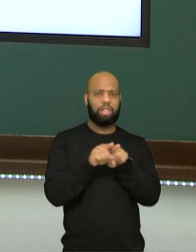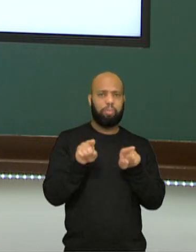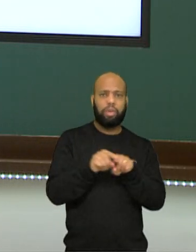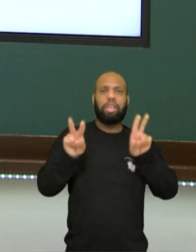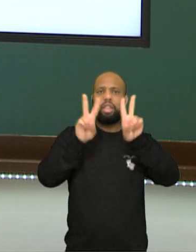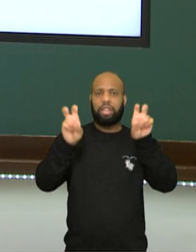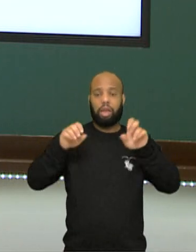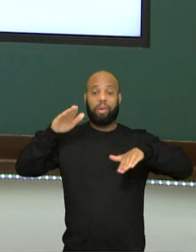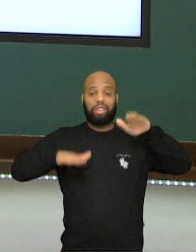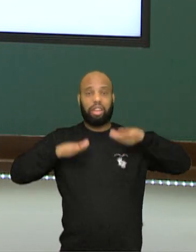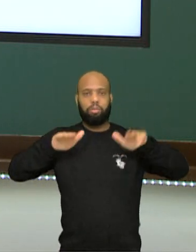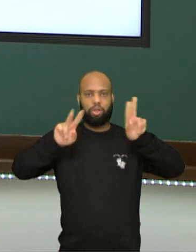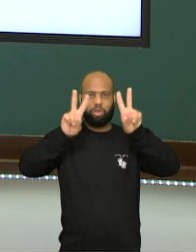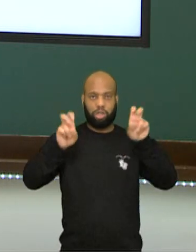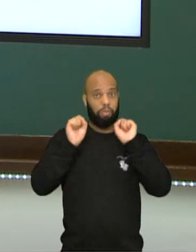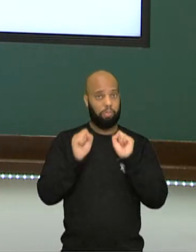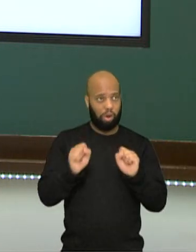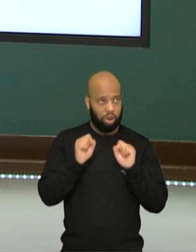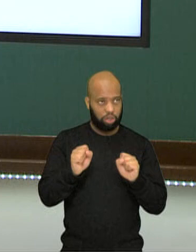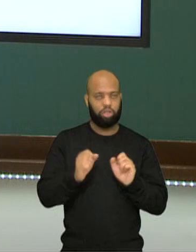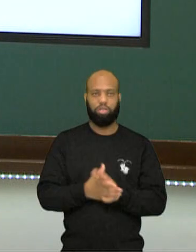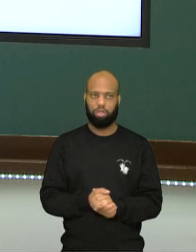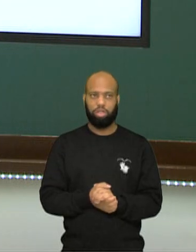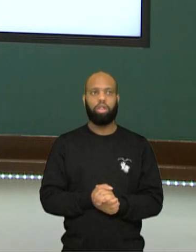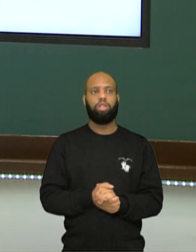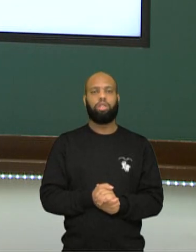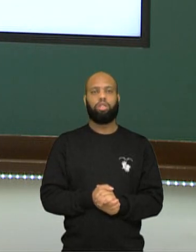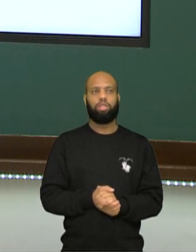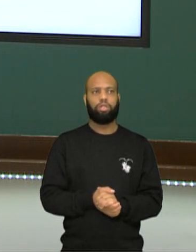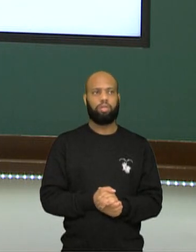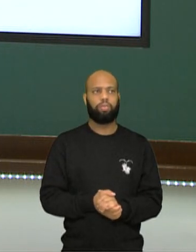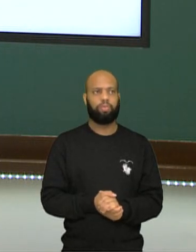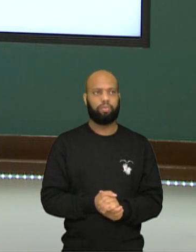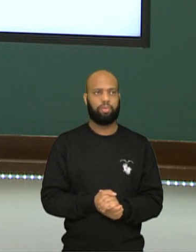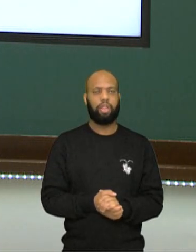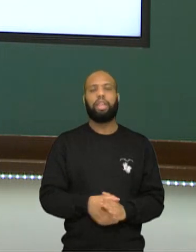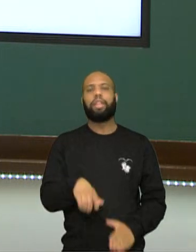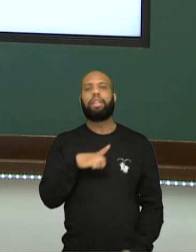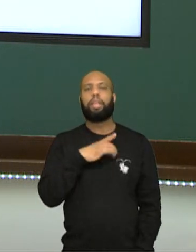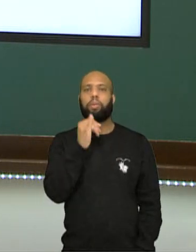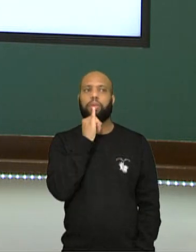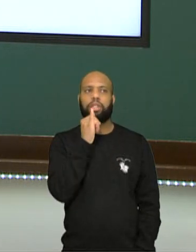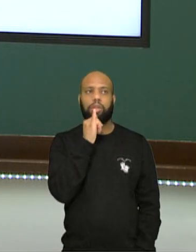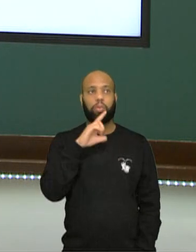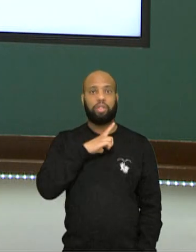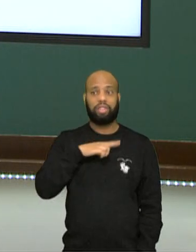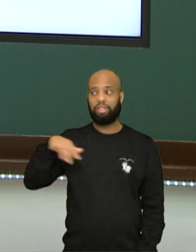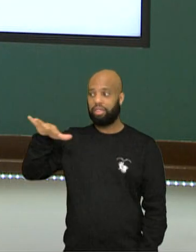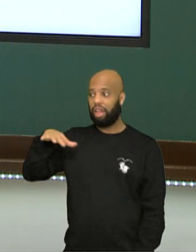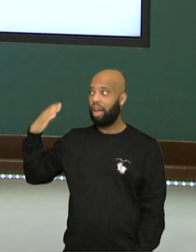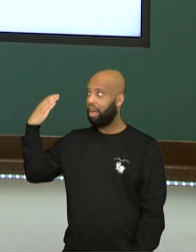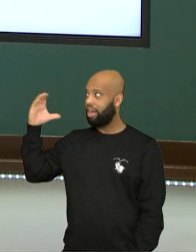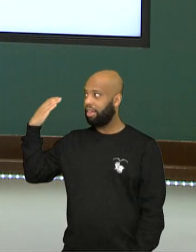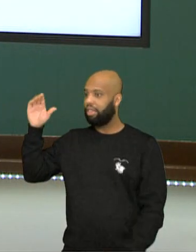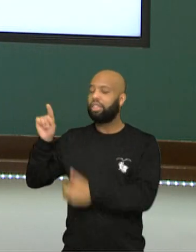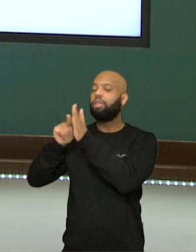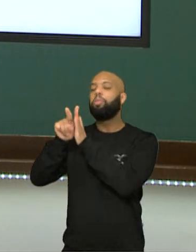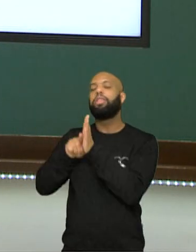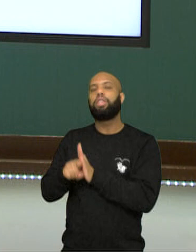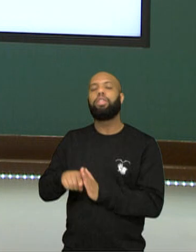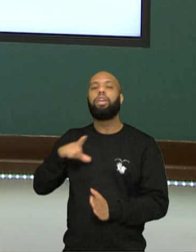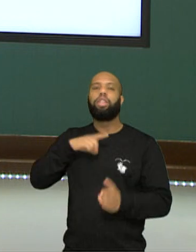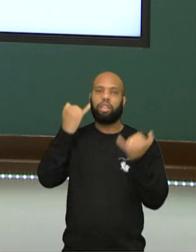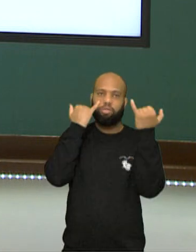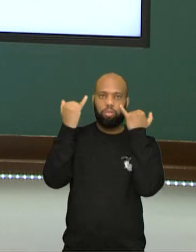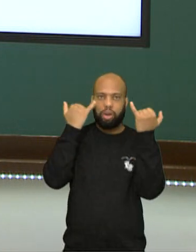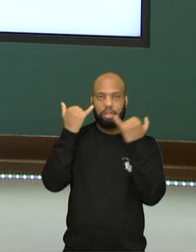tema, dependendo do tema, podem ser utilizadas. Temos aqui o científico, onde nós temos dados de